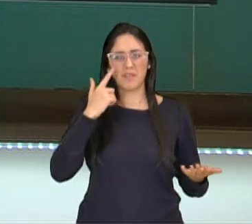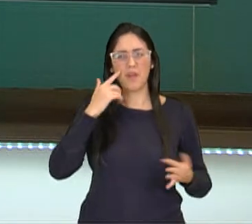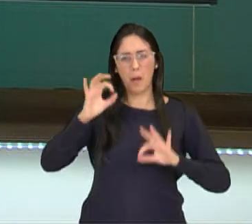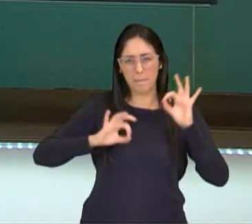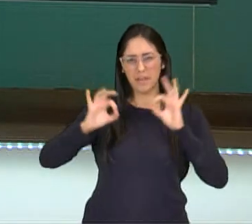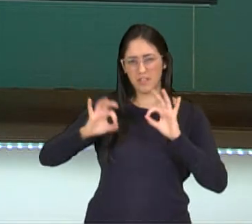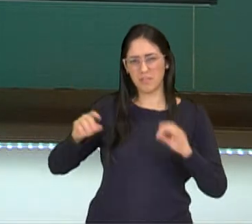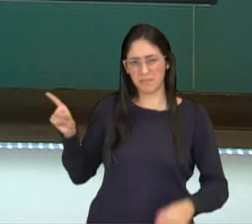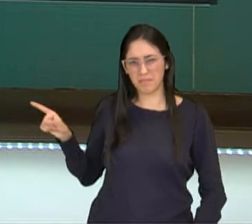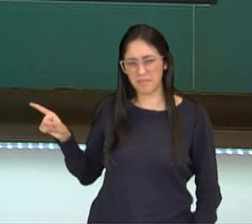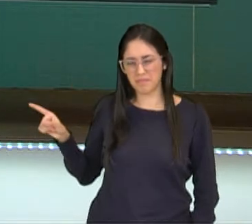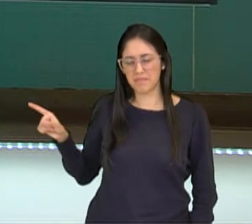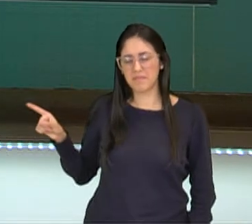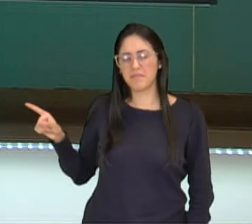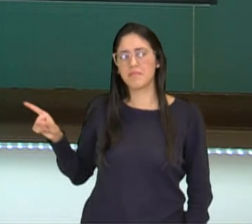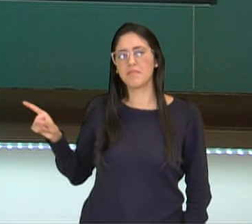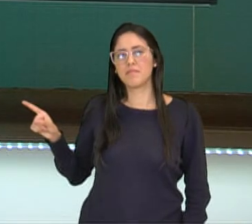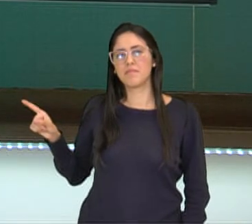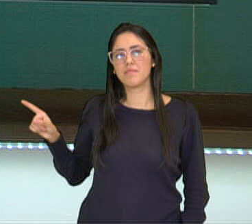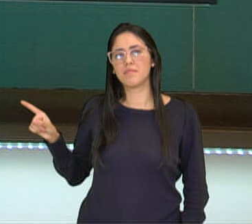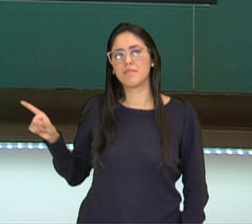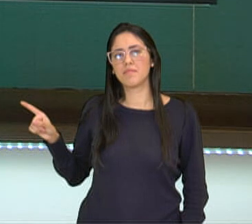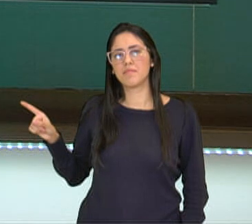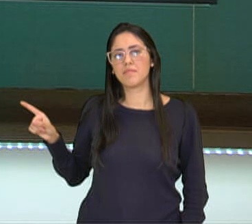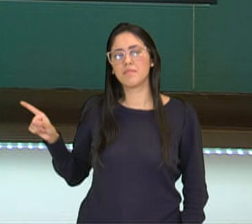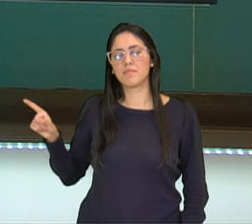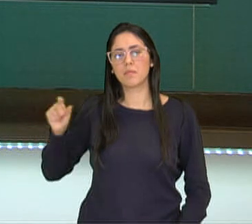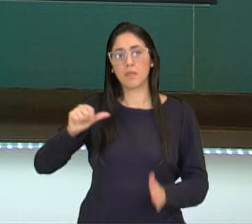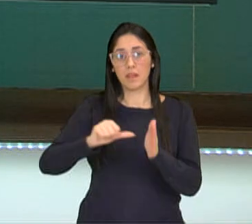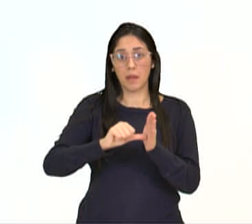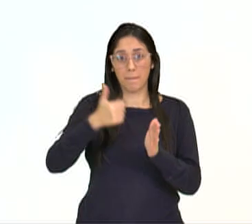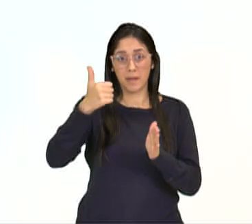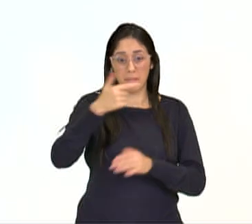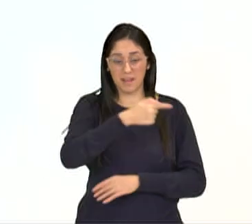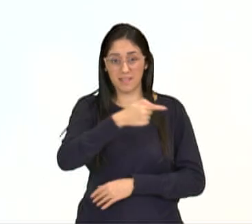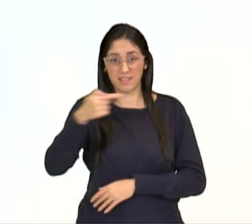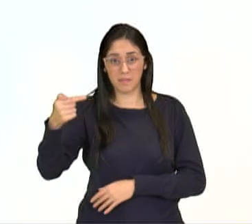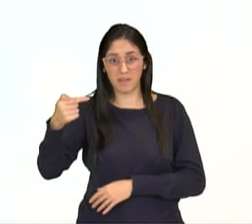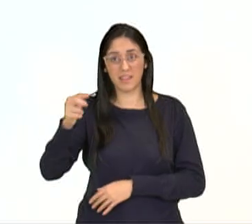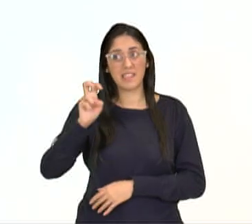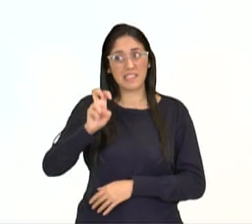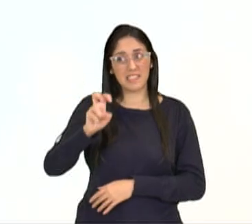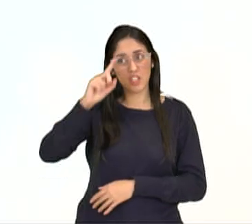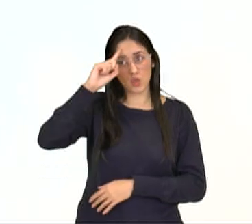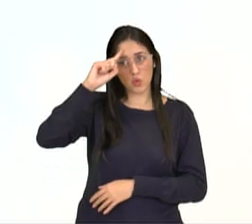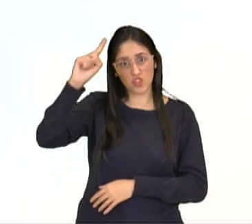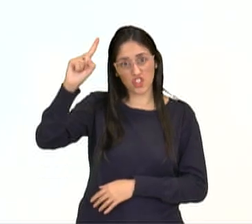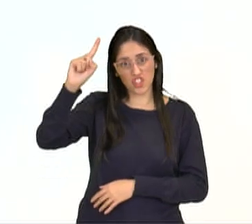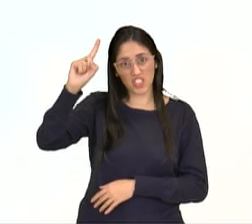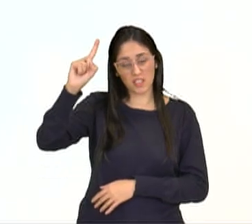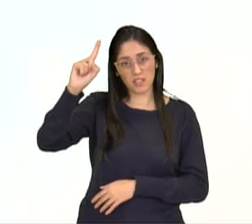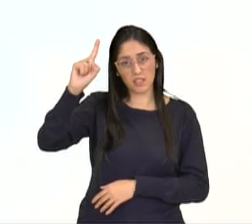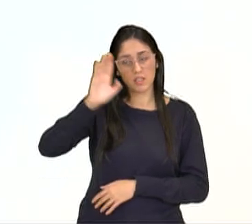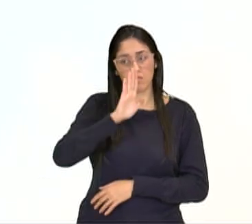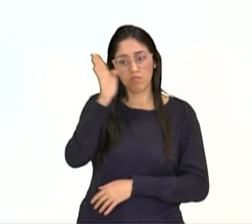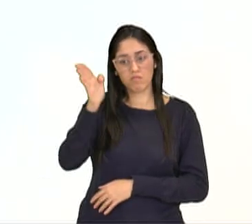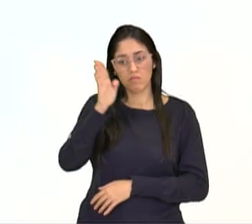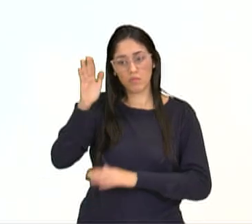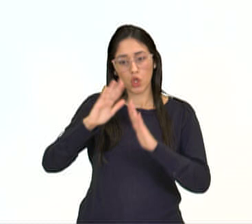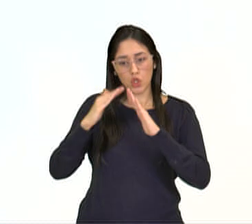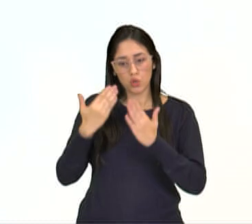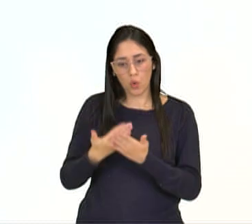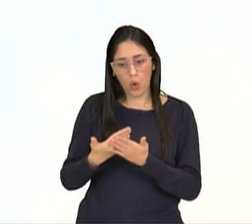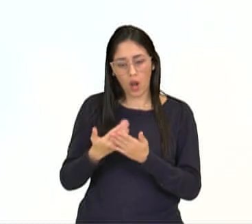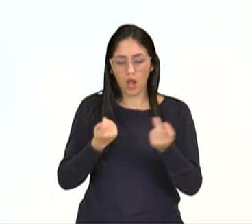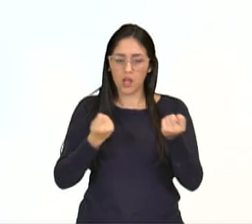vamos ver se vocês pensaram igual eu. Então na primeira semana, 5 dias letivos, cada dia letivo ele economiza